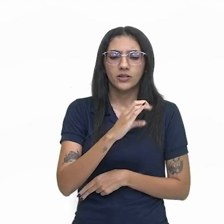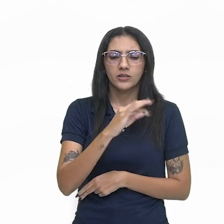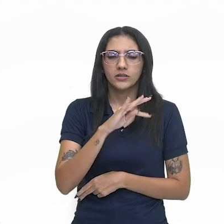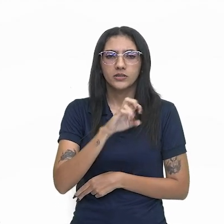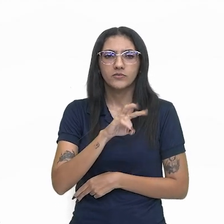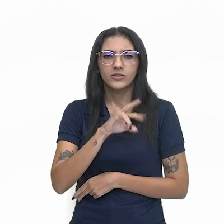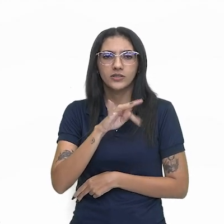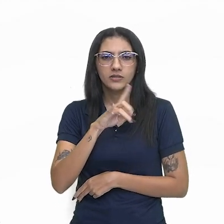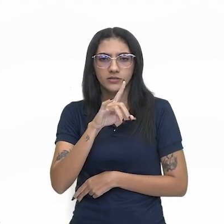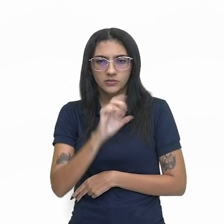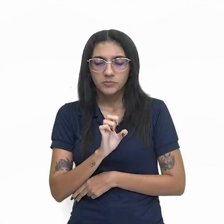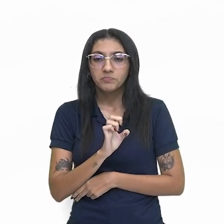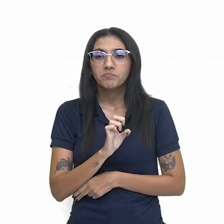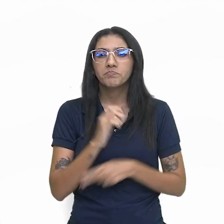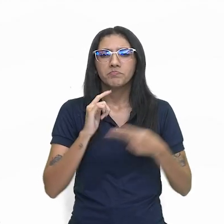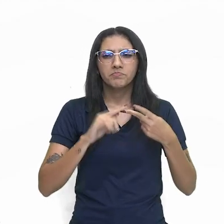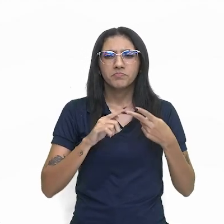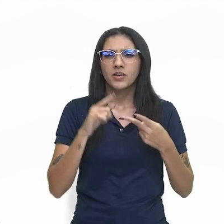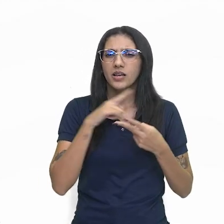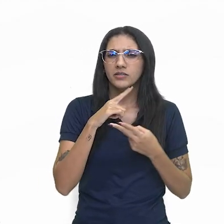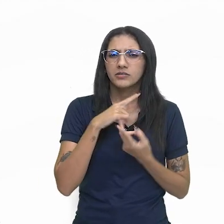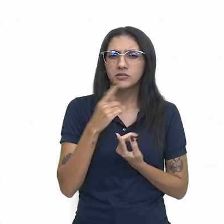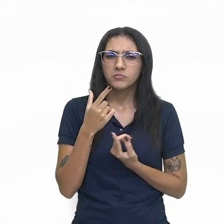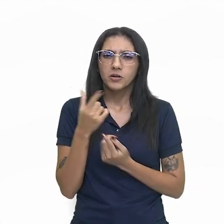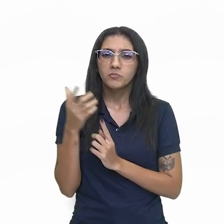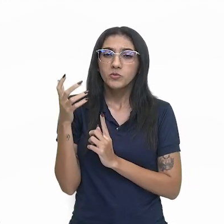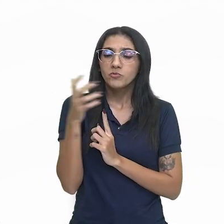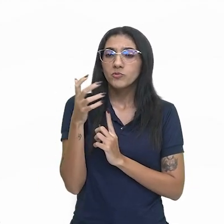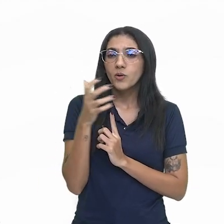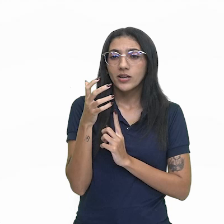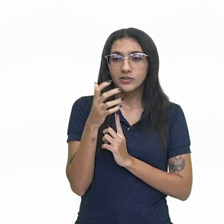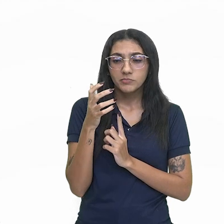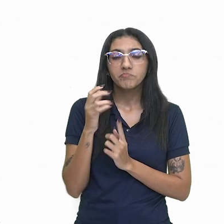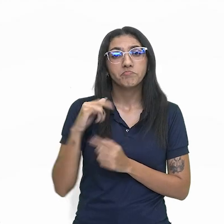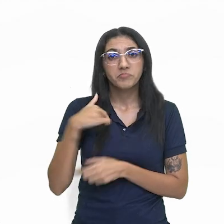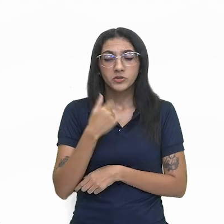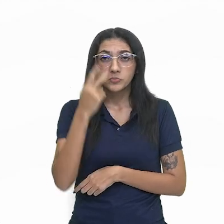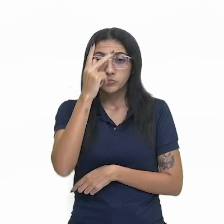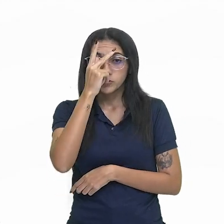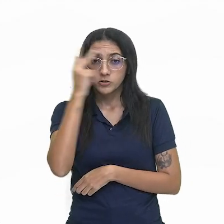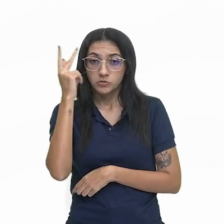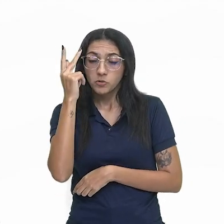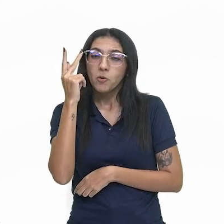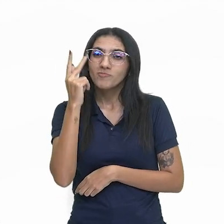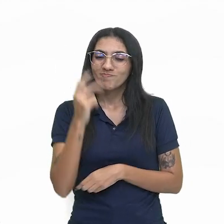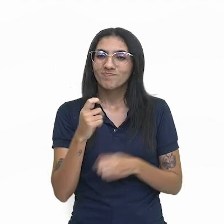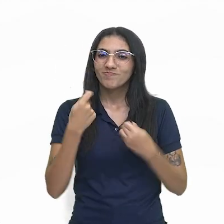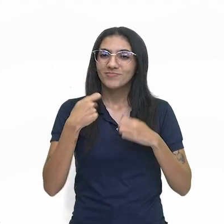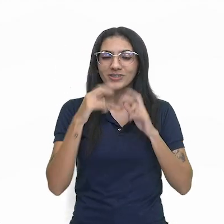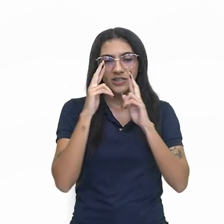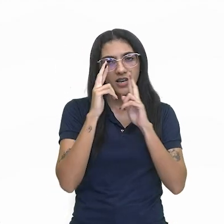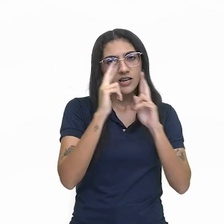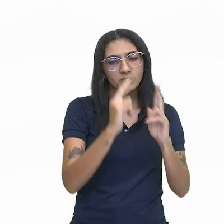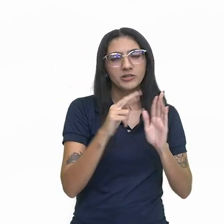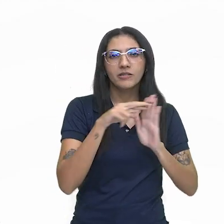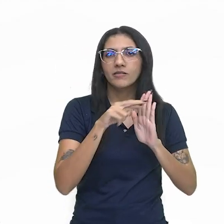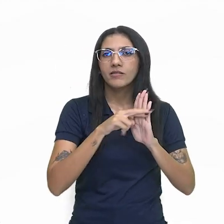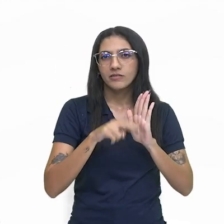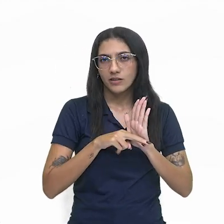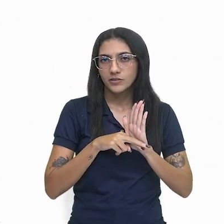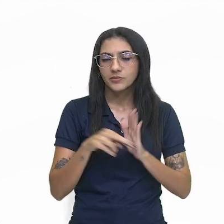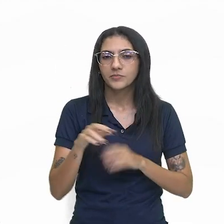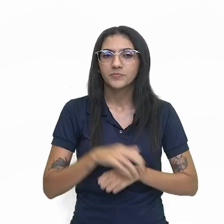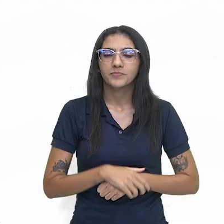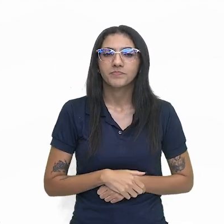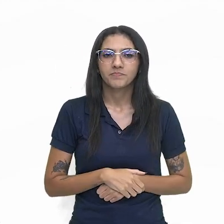fato social exerce uma força coercitiva sobre as pessoas para que respeitem as